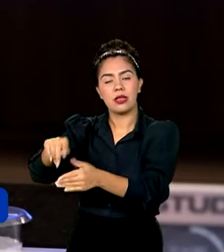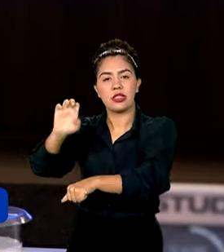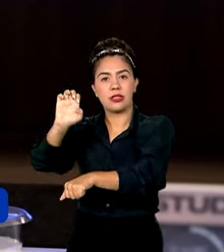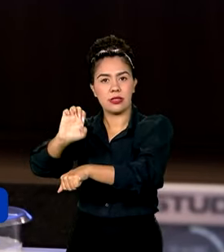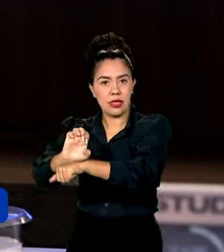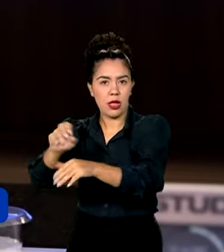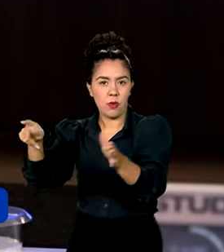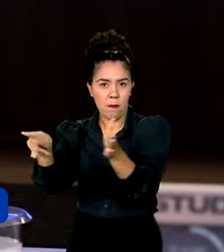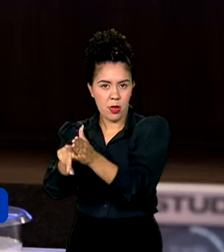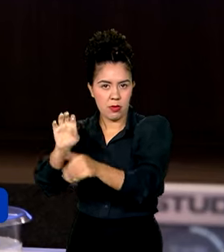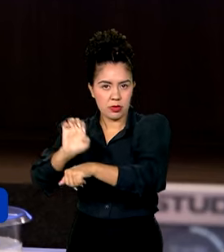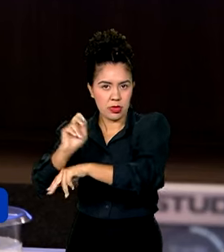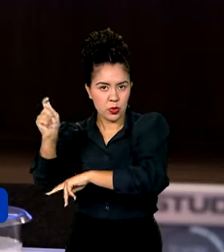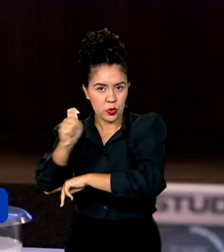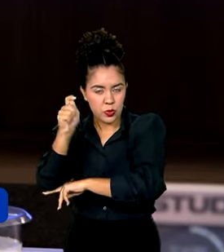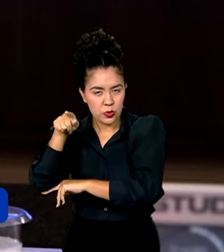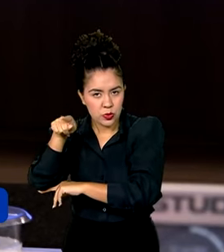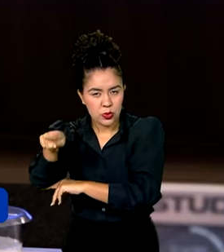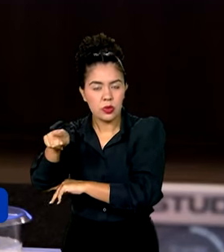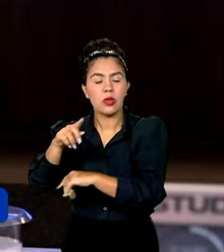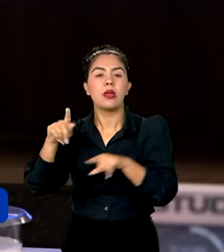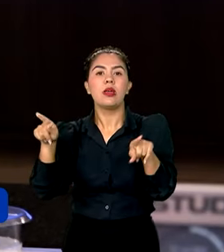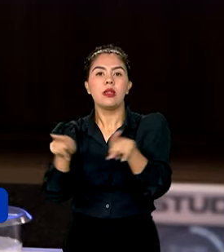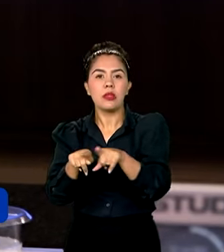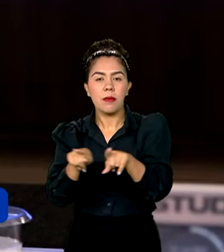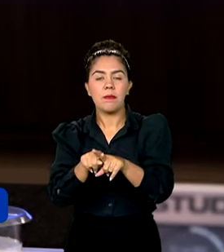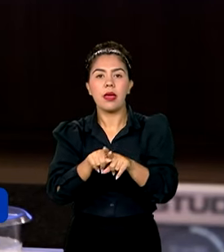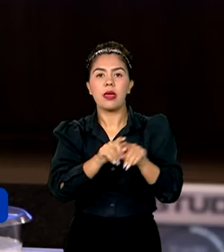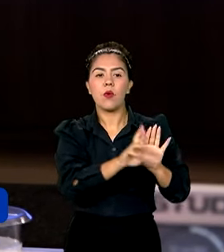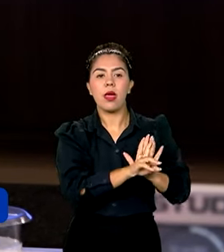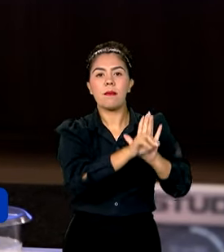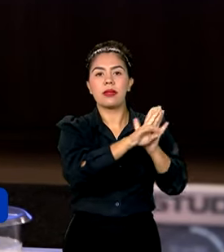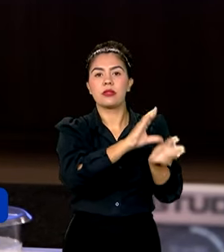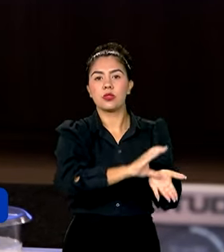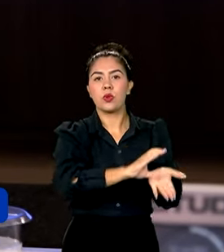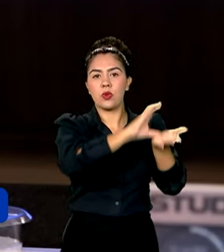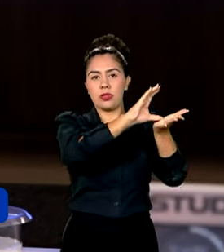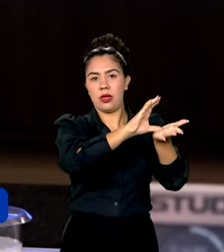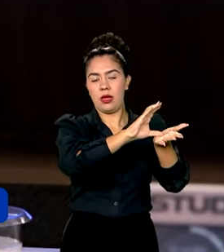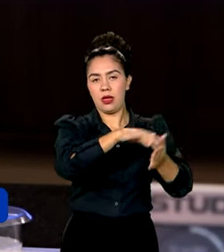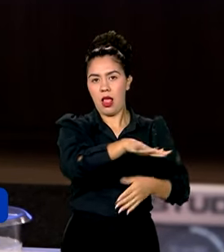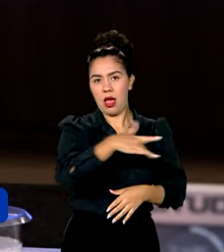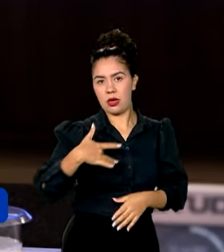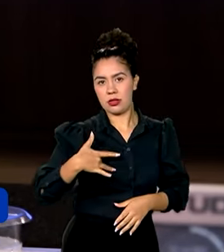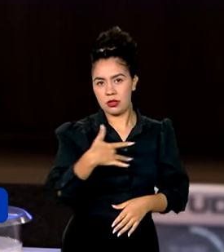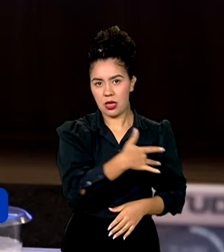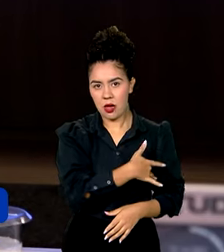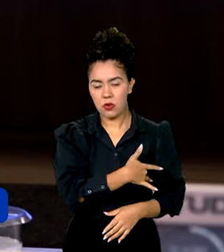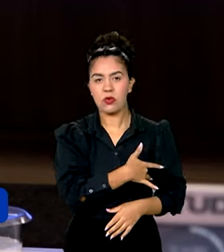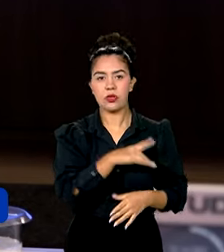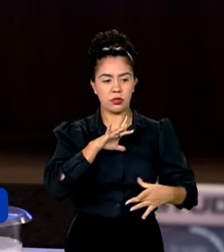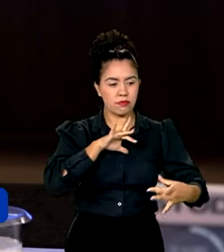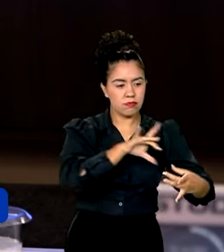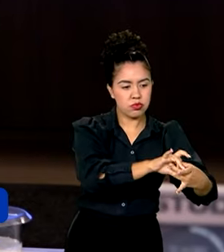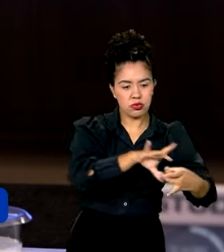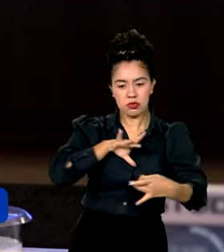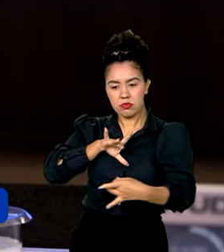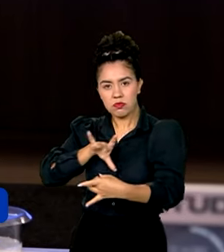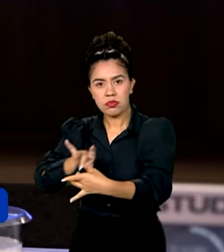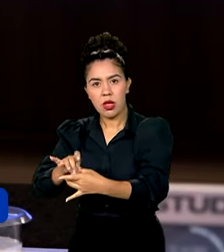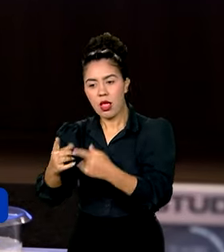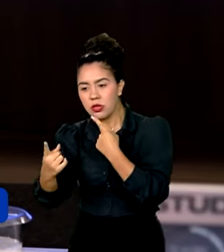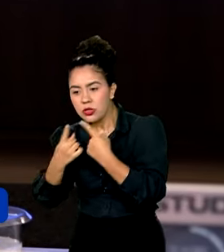Estado e com o conselho de secretários municipais de saúde porque já trabalhamos assim no SUS e numa emergência é muito